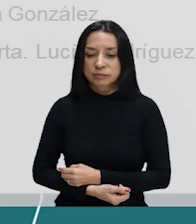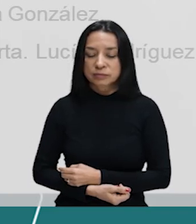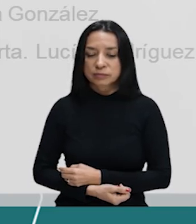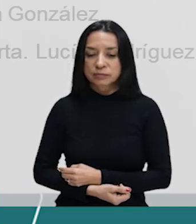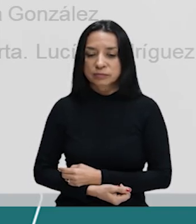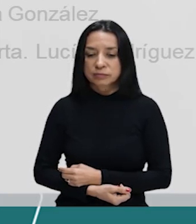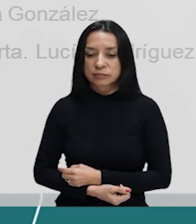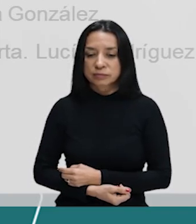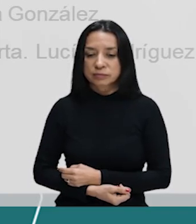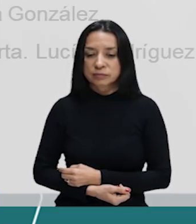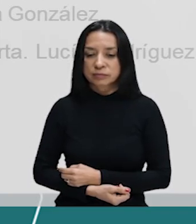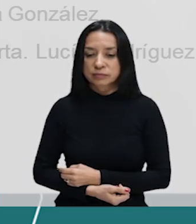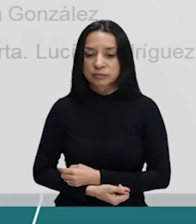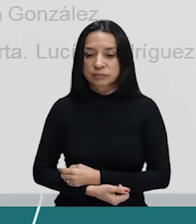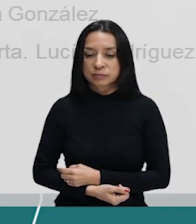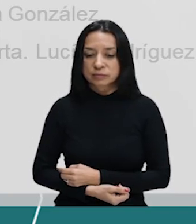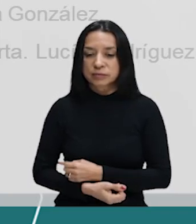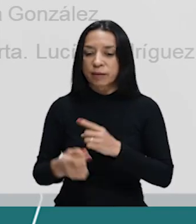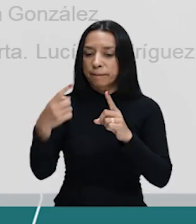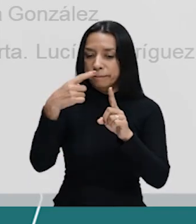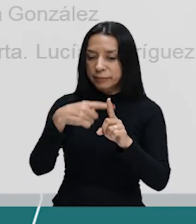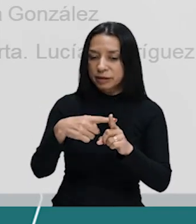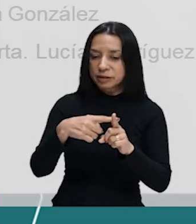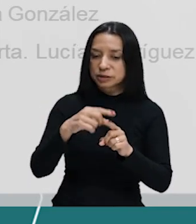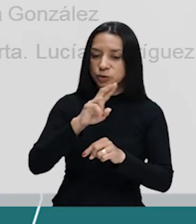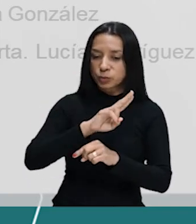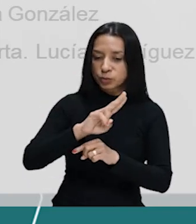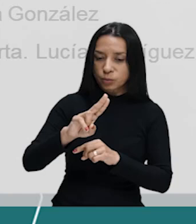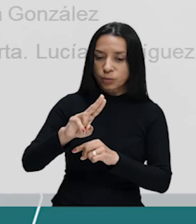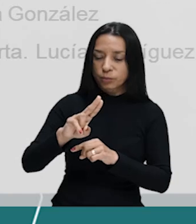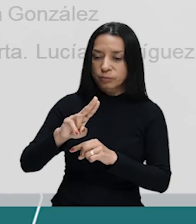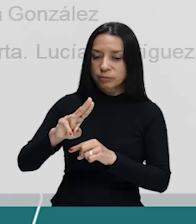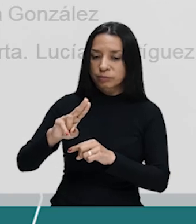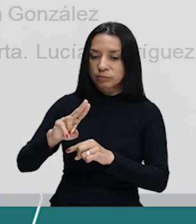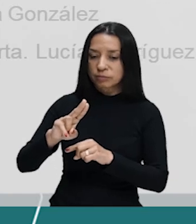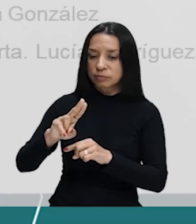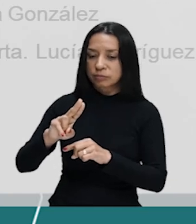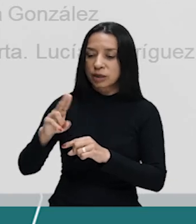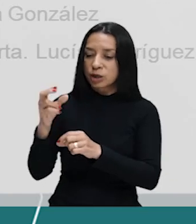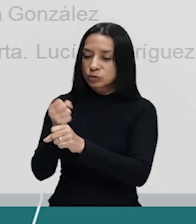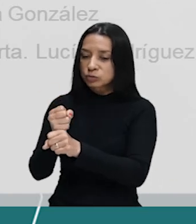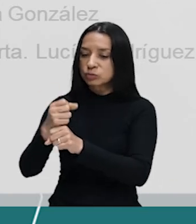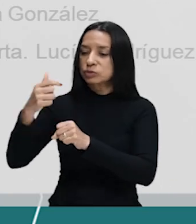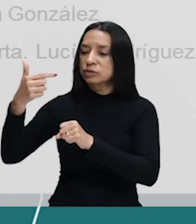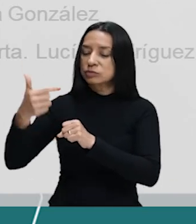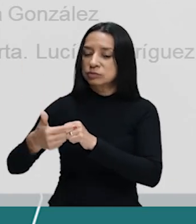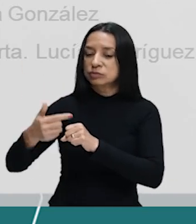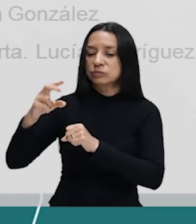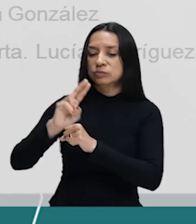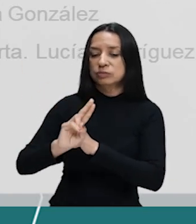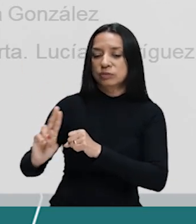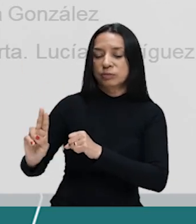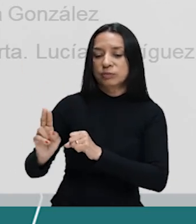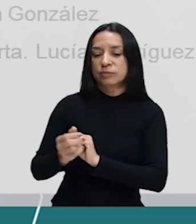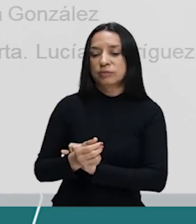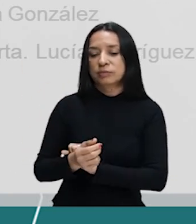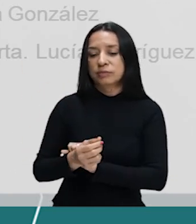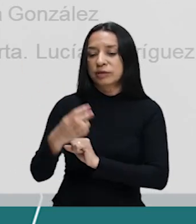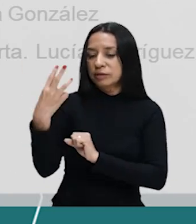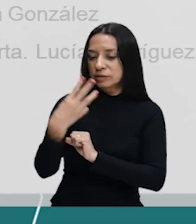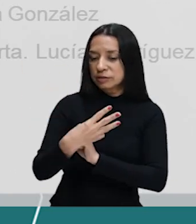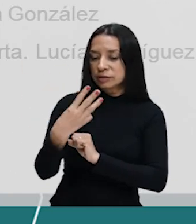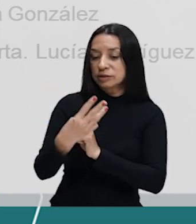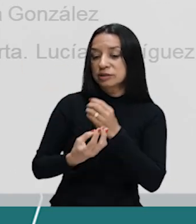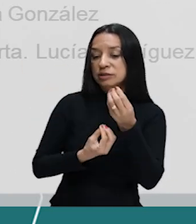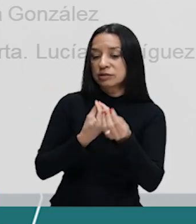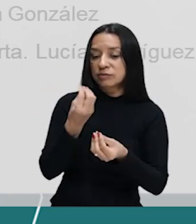Senhor, senhora, mas, dom ou dona, mais o nome e o sobrenome. Olha só, eu já estou na terceira